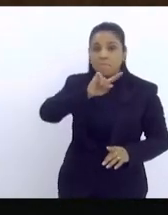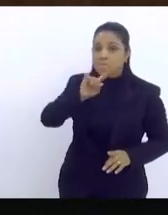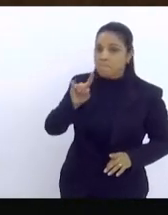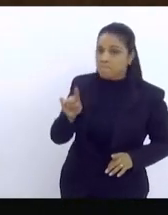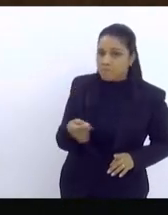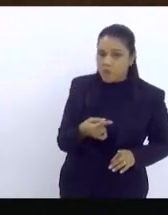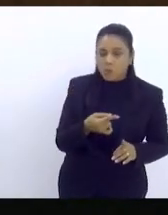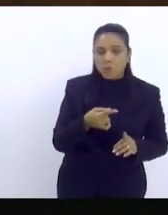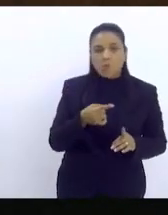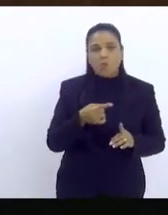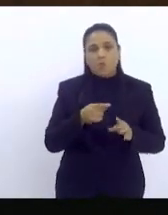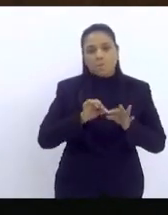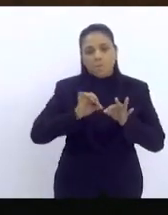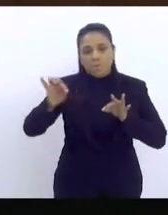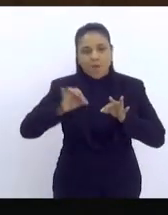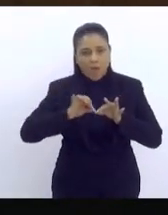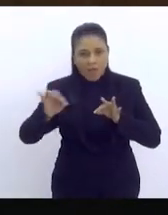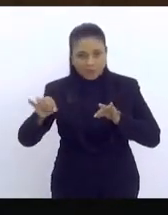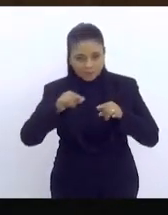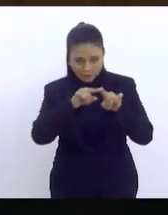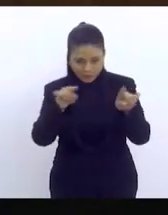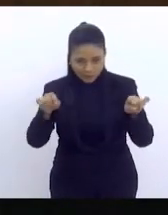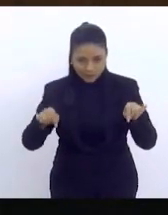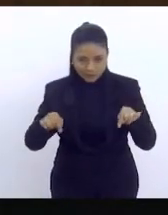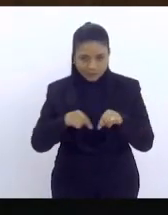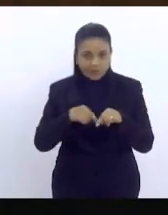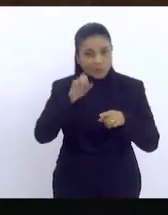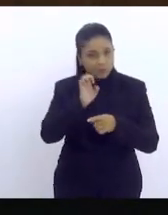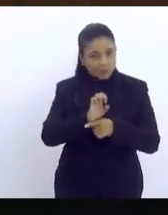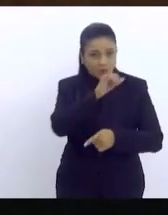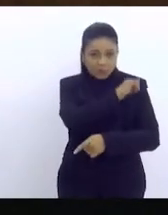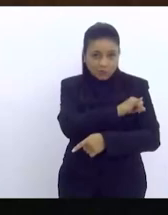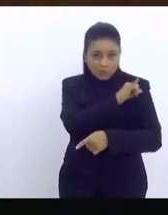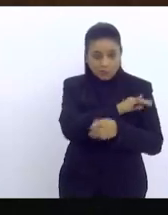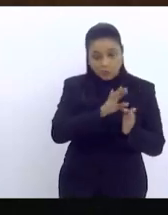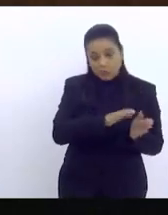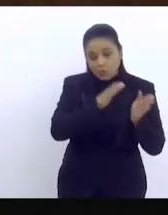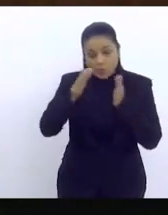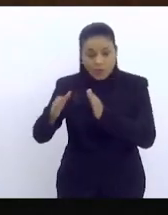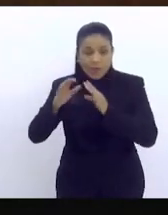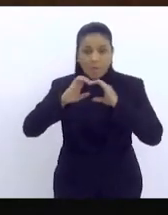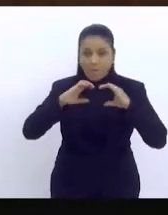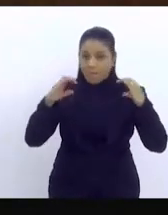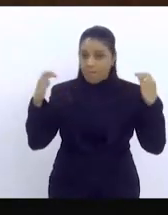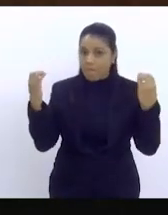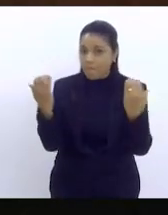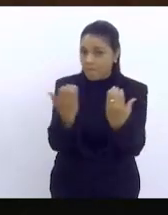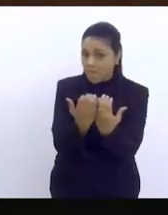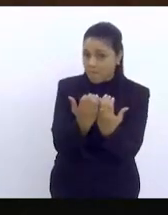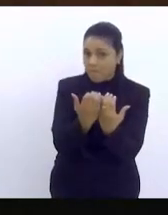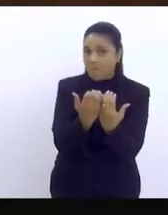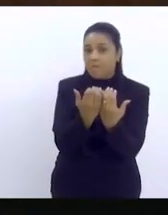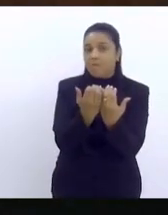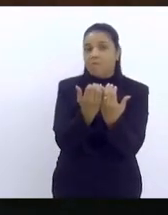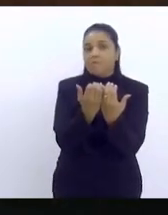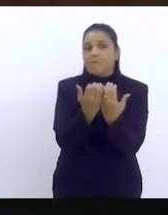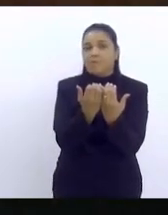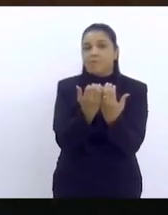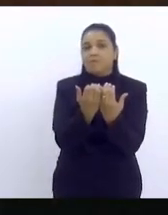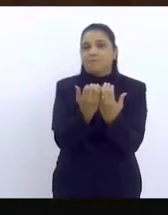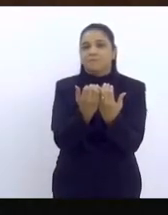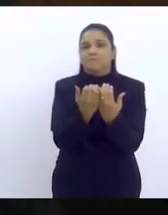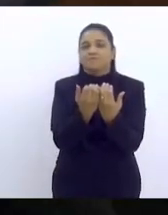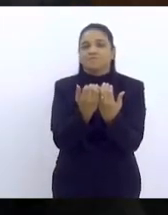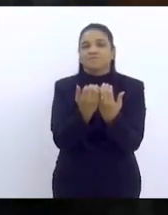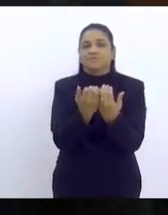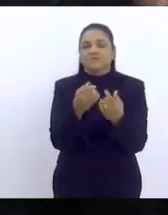Janeiro ao lado do maior equipamento esportivo do mundo que é o Maracanã numa excrecência não tapa na cara